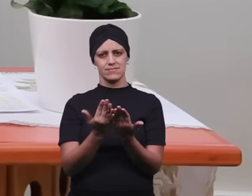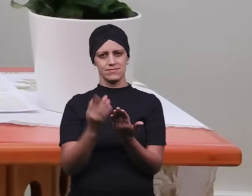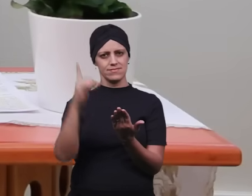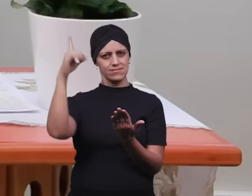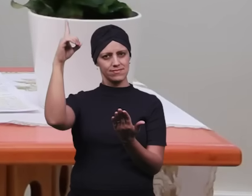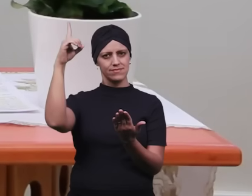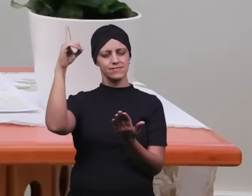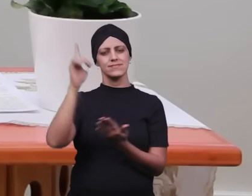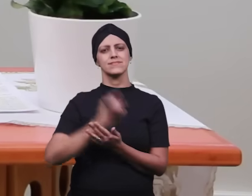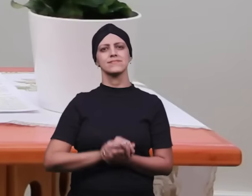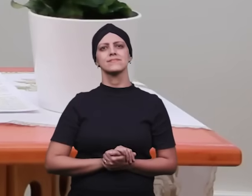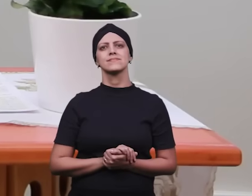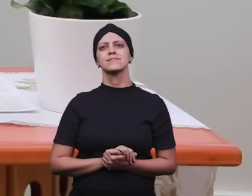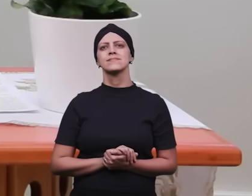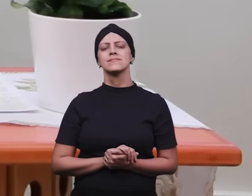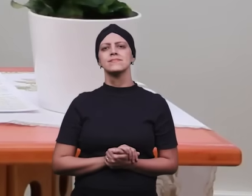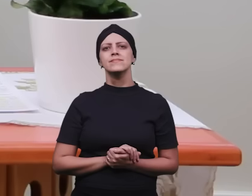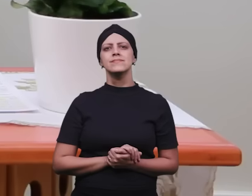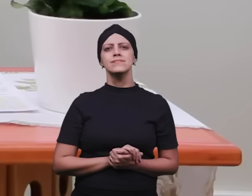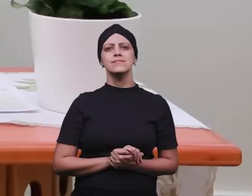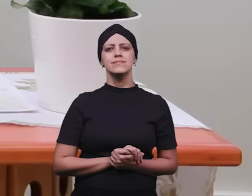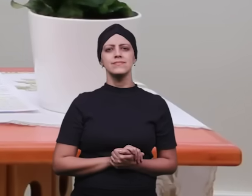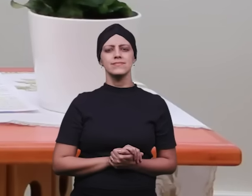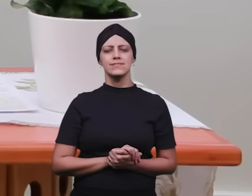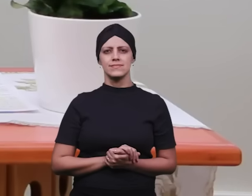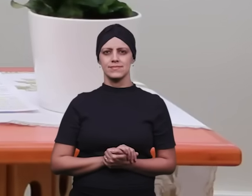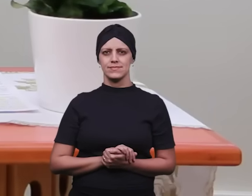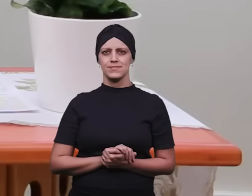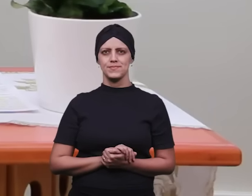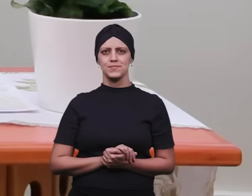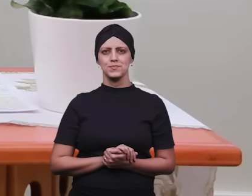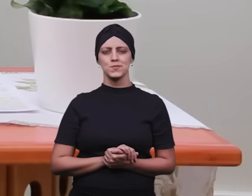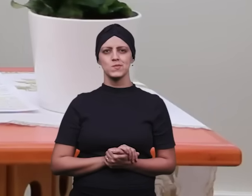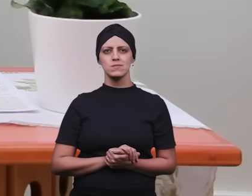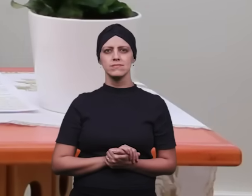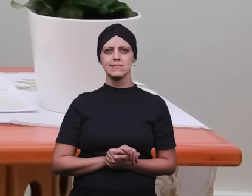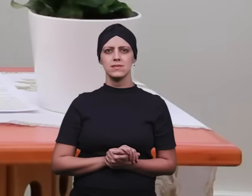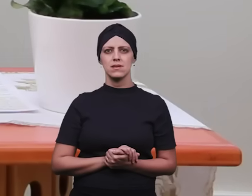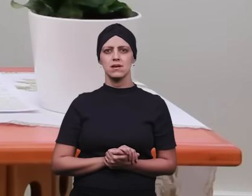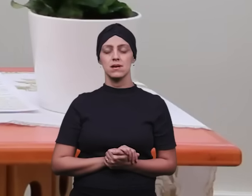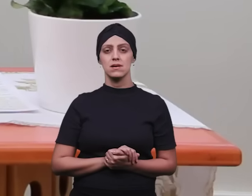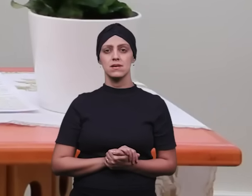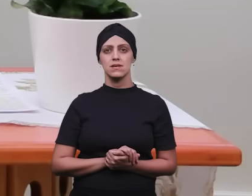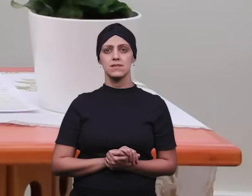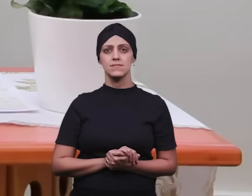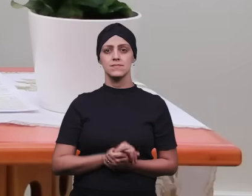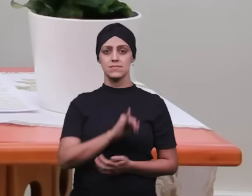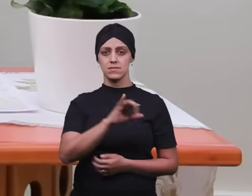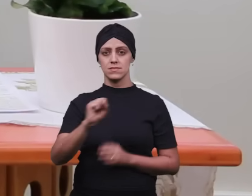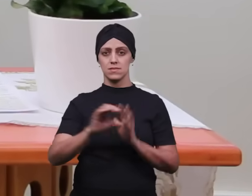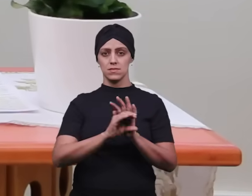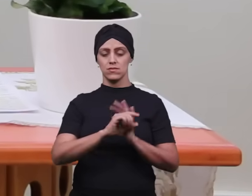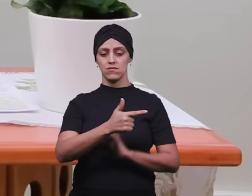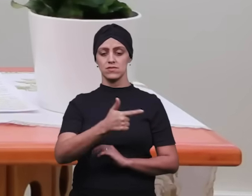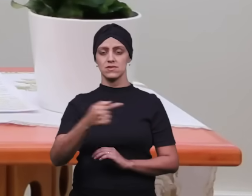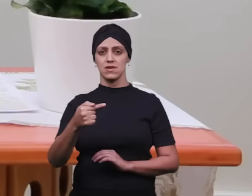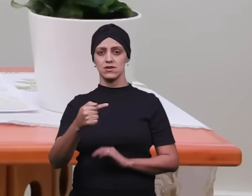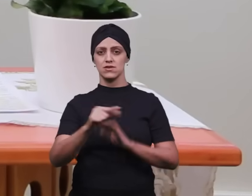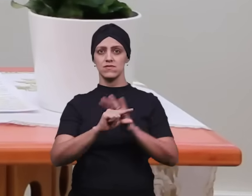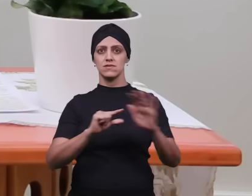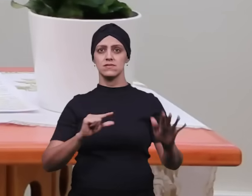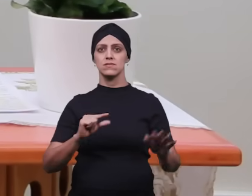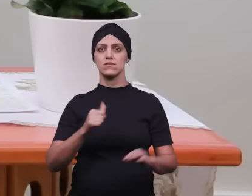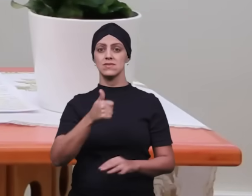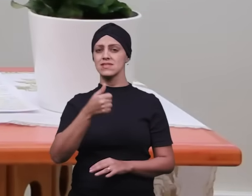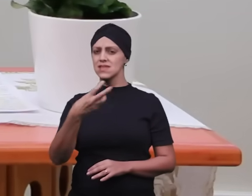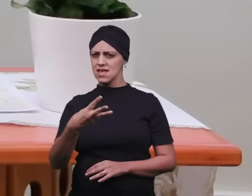a leitura e o texto da palavra do Senhor, que diz assim, Isaías 27,